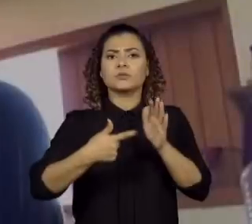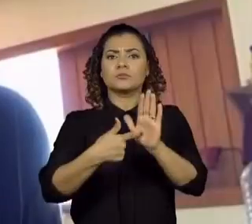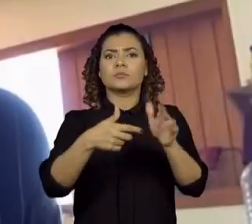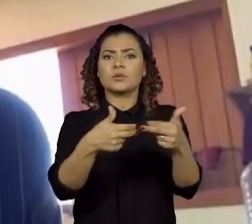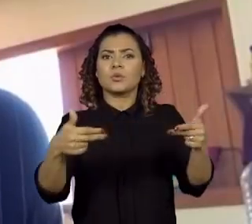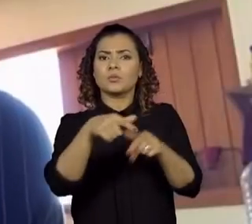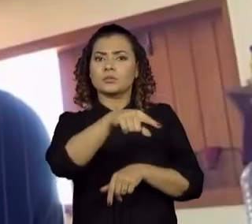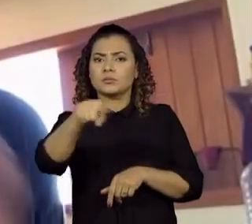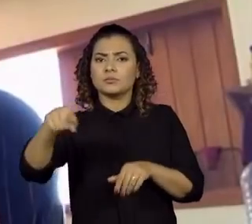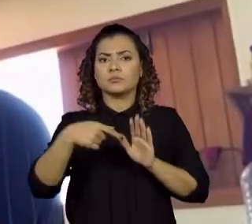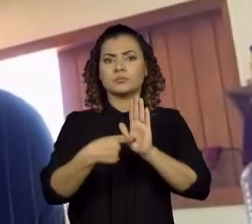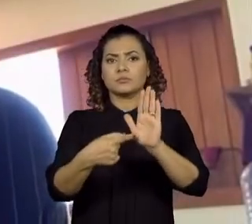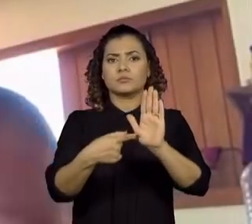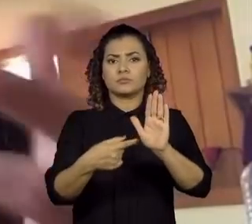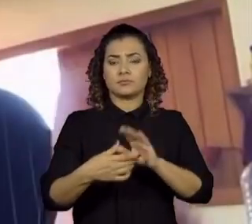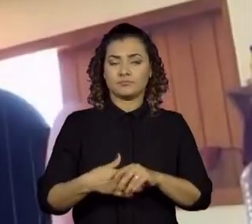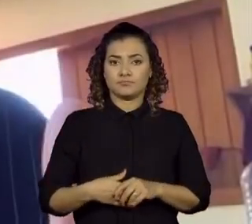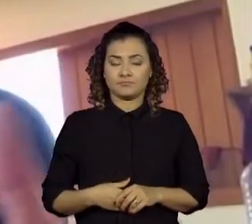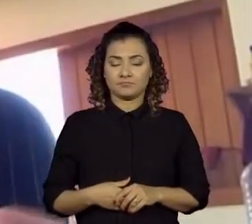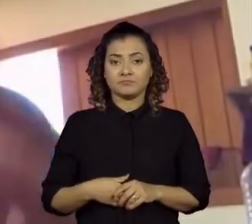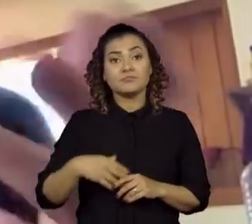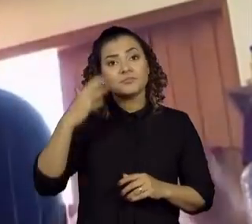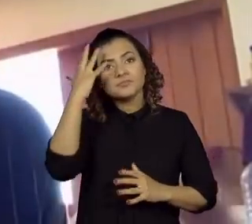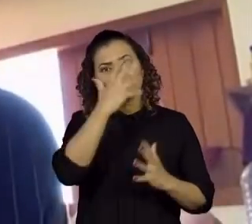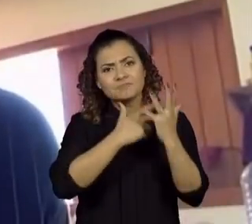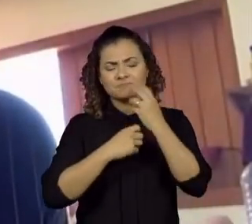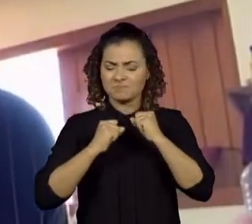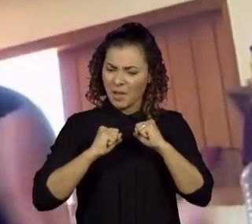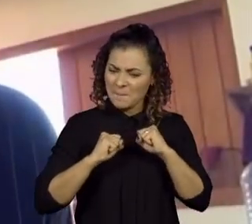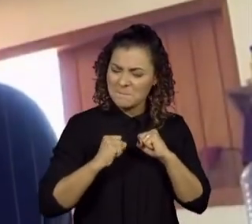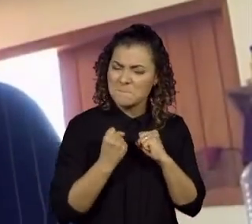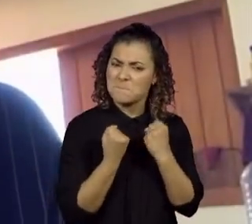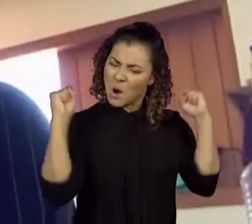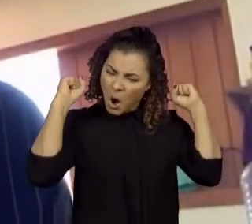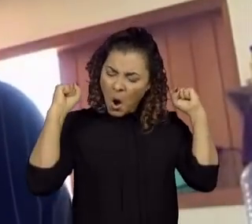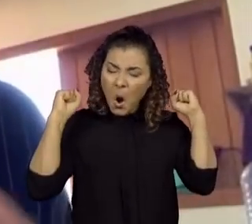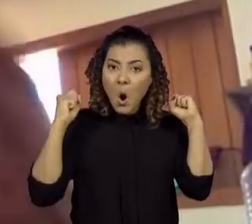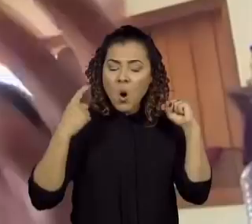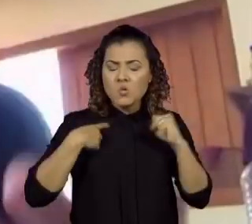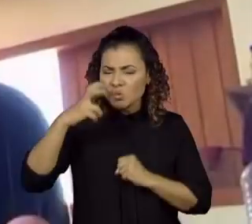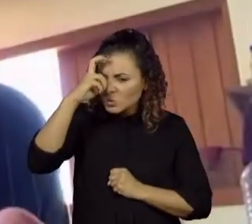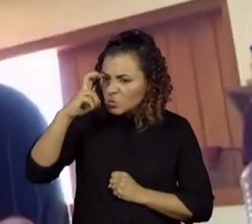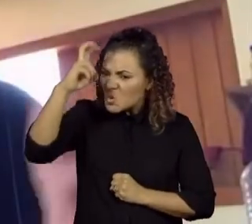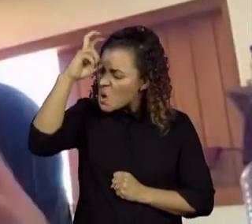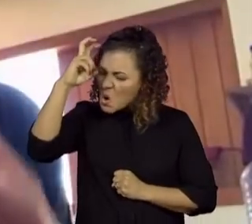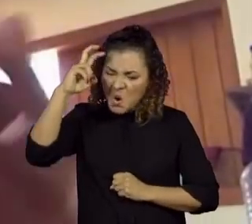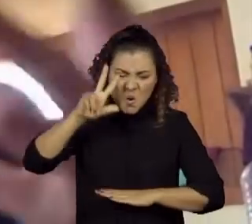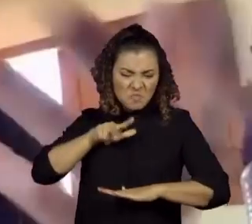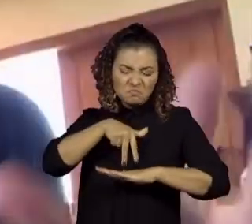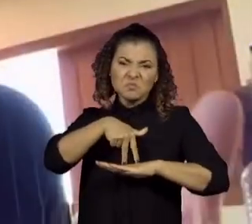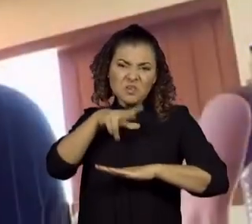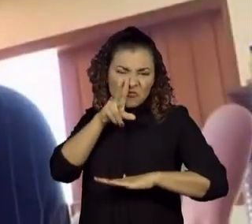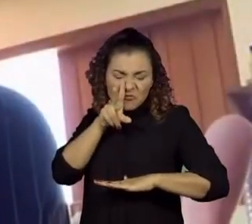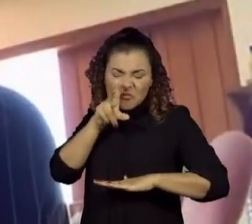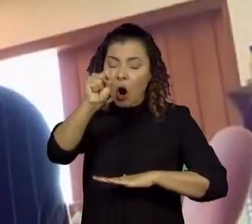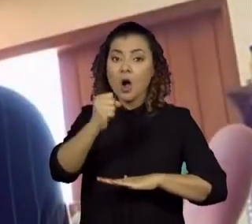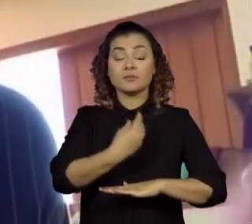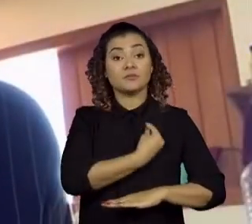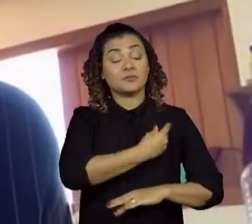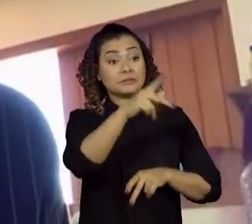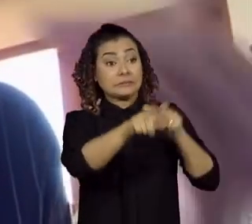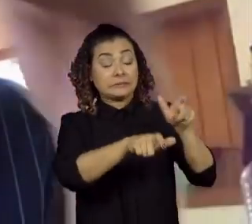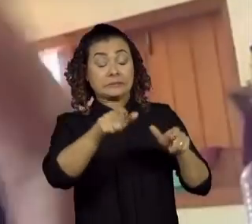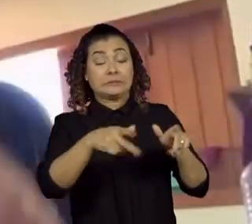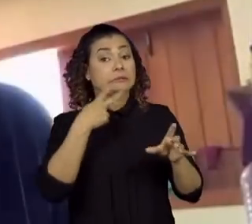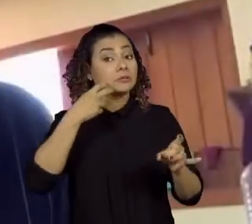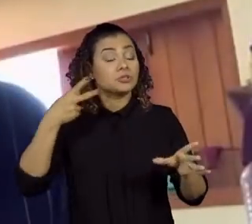É um filme que mostra a potência, a beleza, a sabedoria e a plenitude do modo de vida desses povos, que